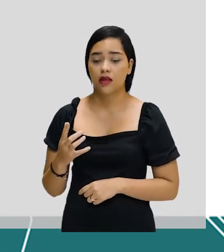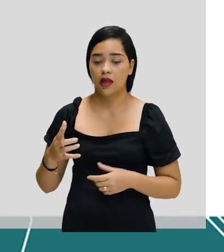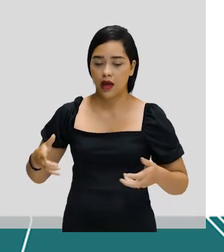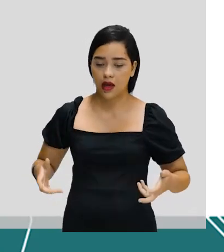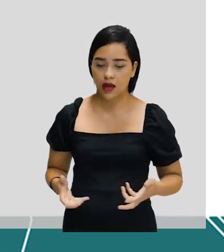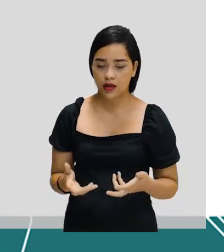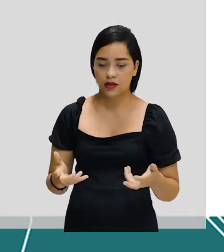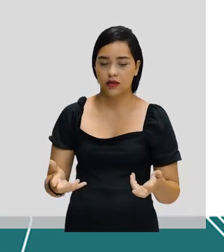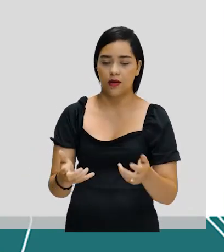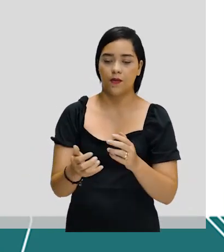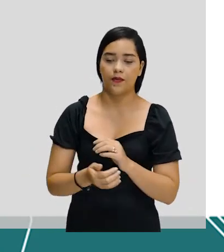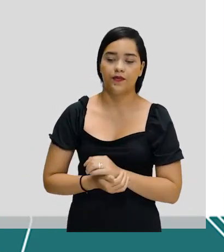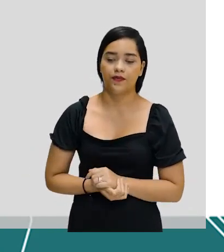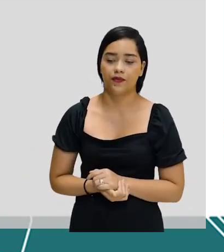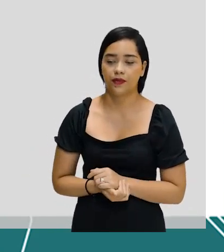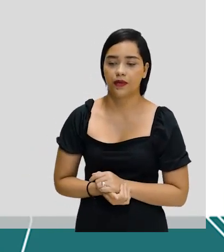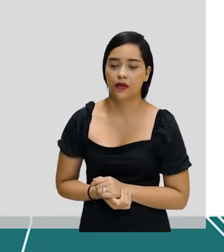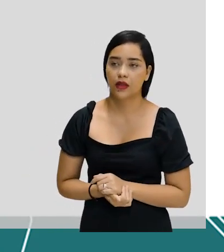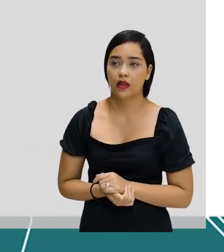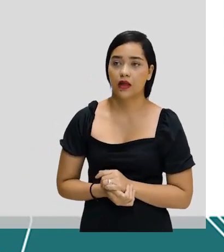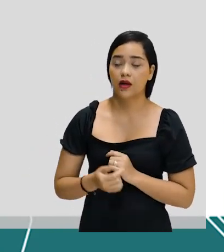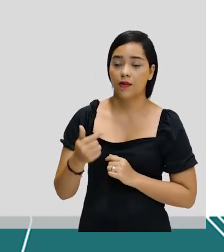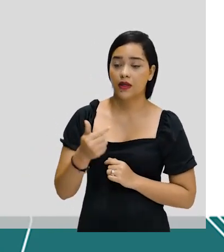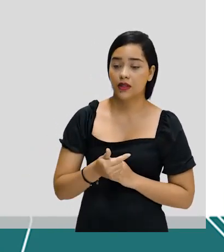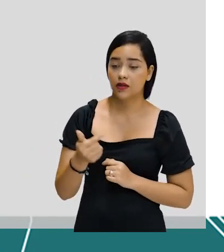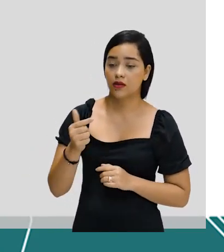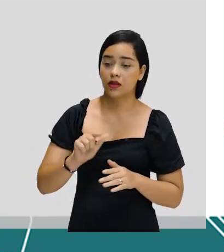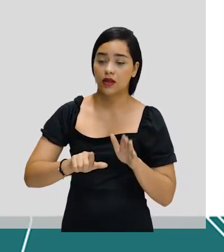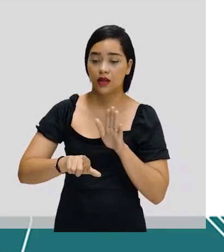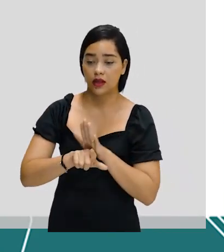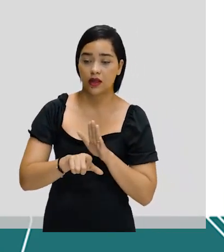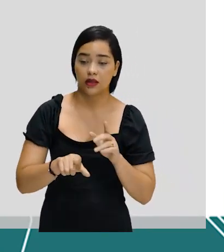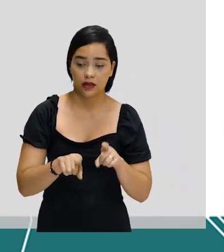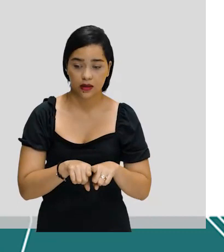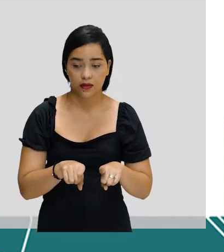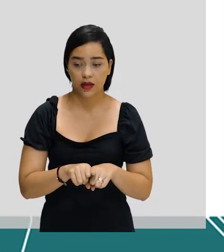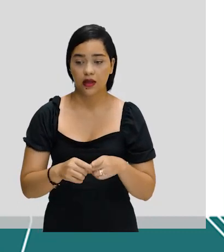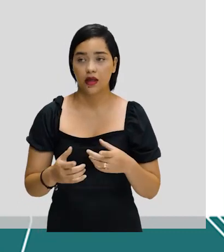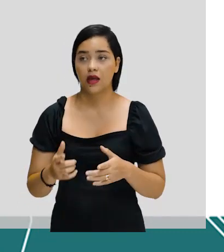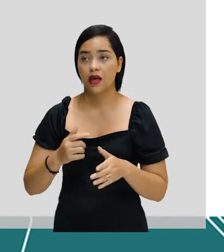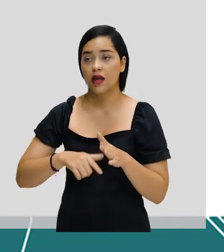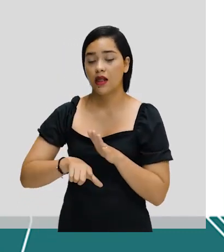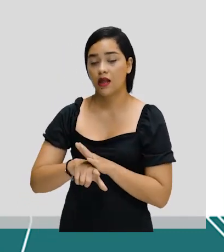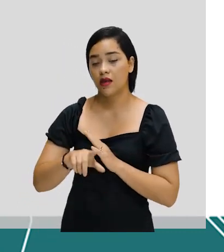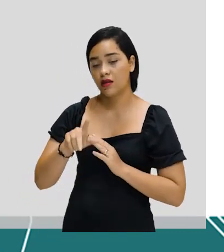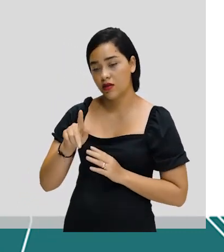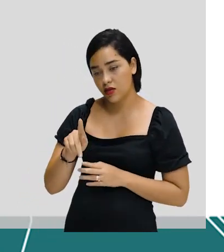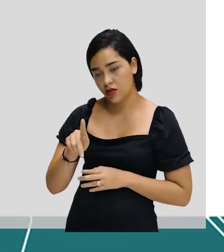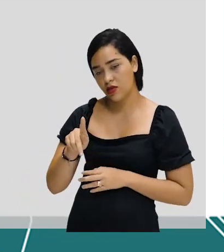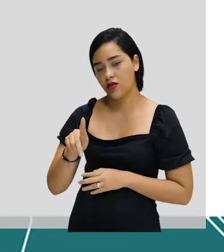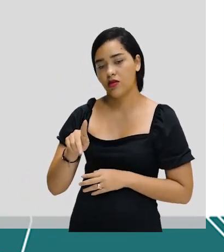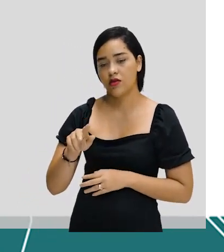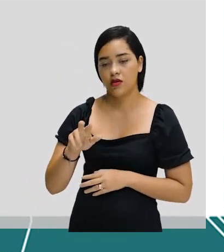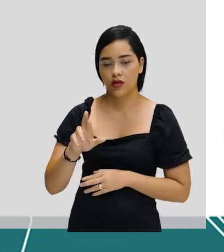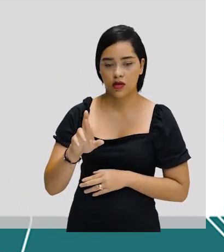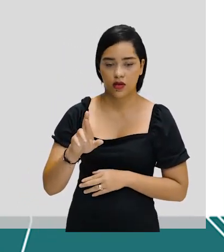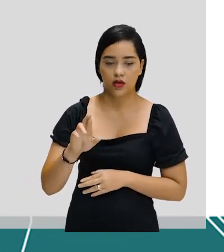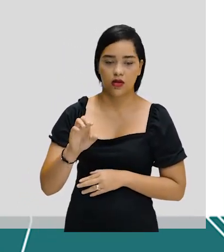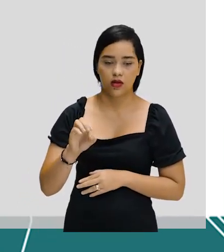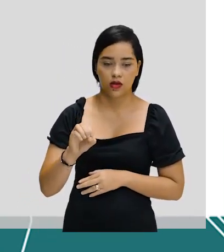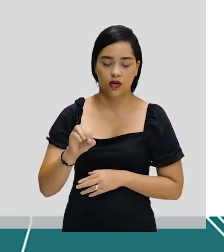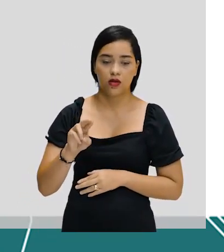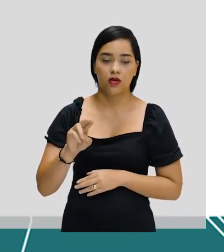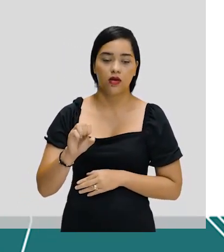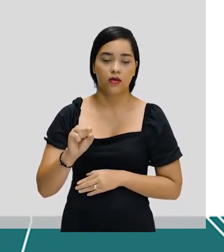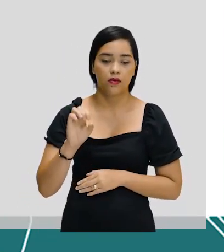reação, certo? Uma segunda lei ponderal é a lei de Proust, ou das proporções